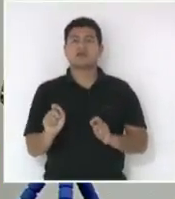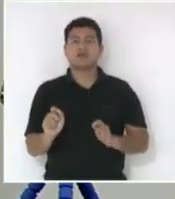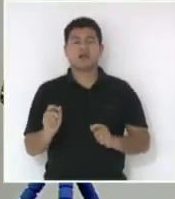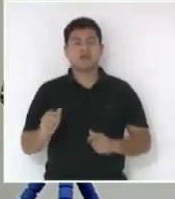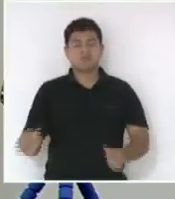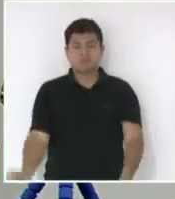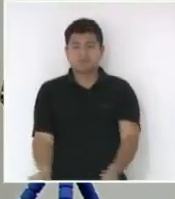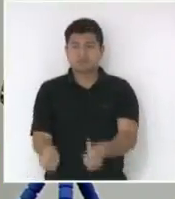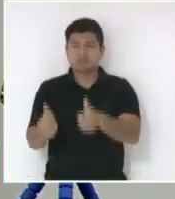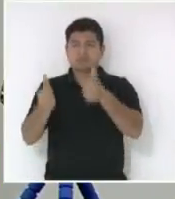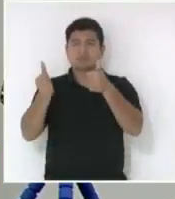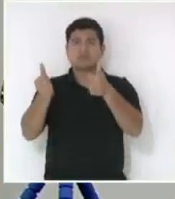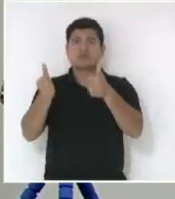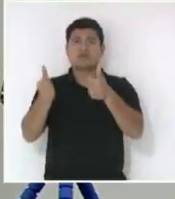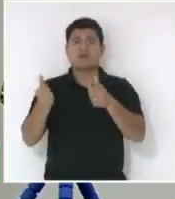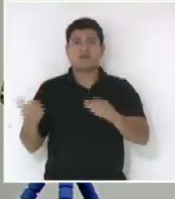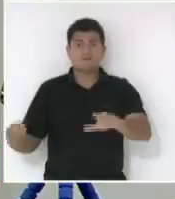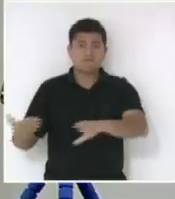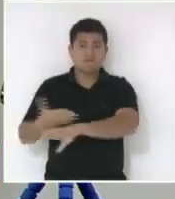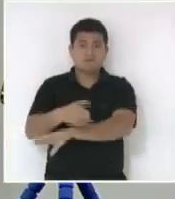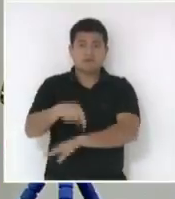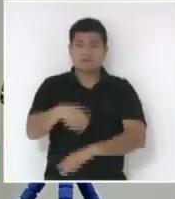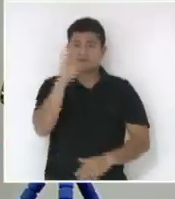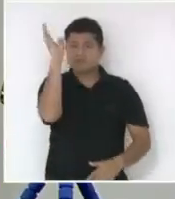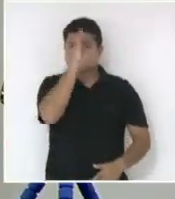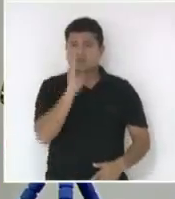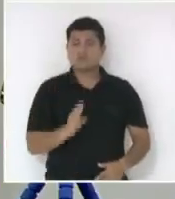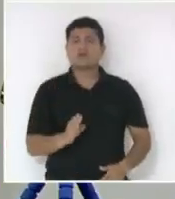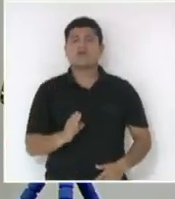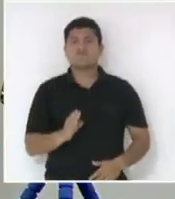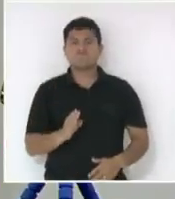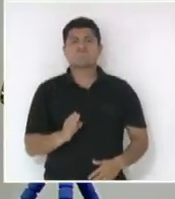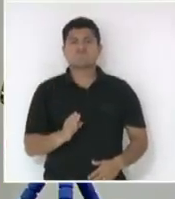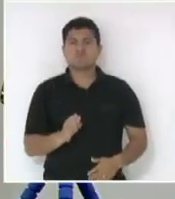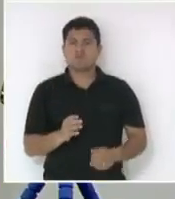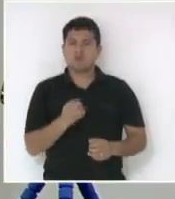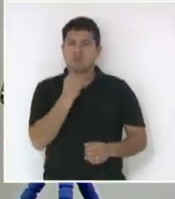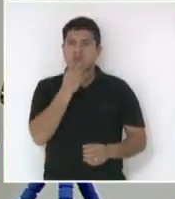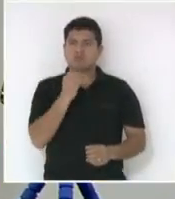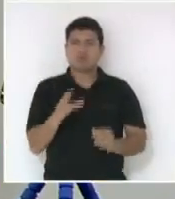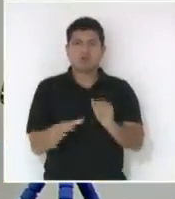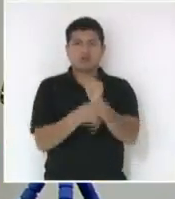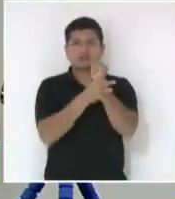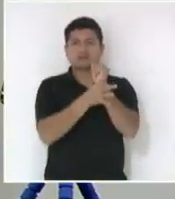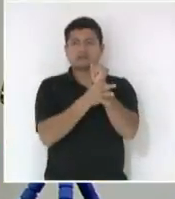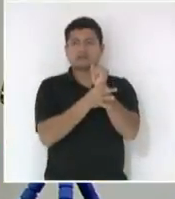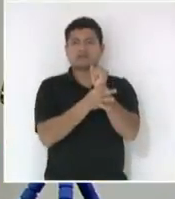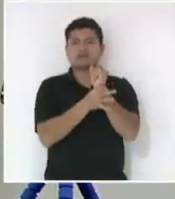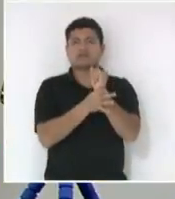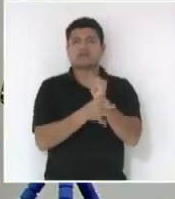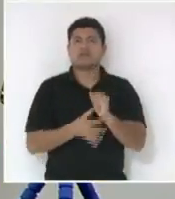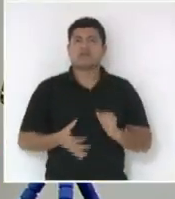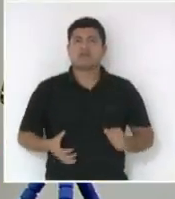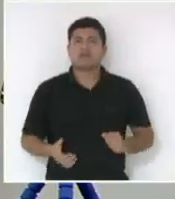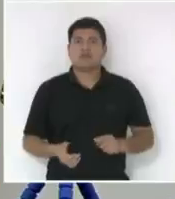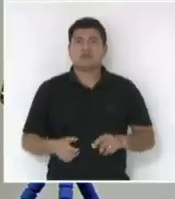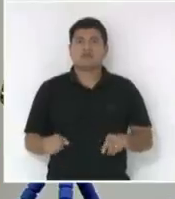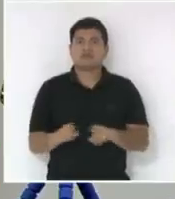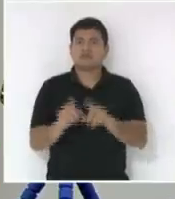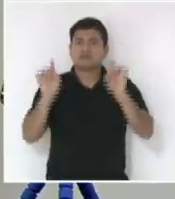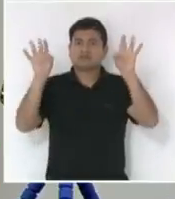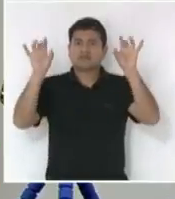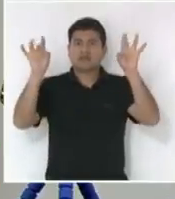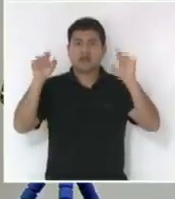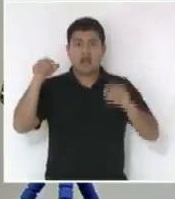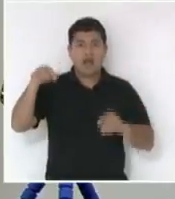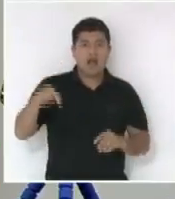vem no Brasil o Porto Seguro. E, de sobremaneira e de maneira especial, Santa